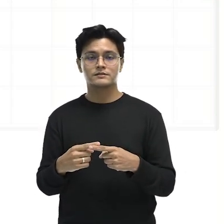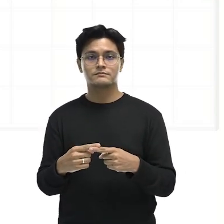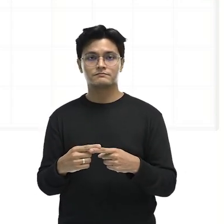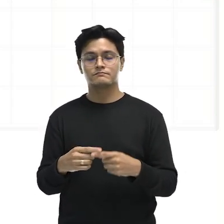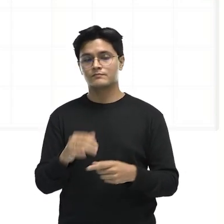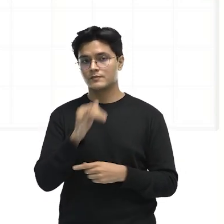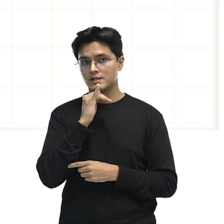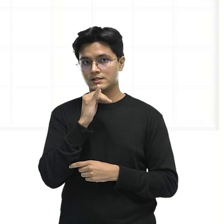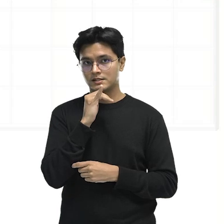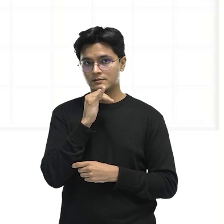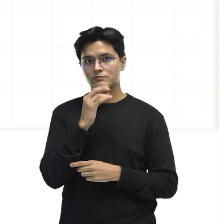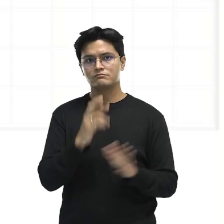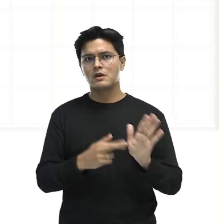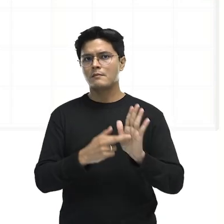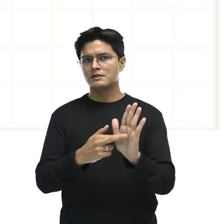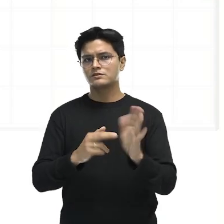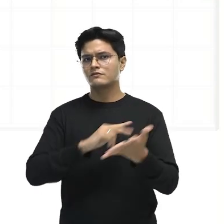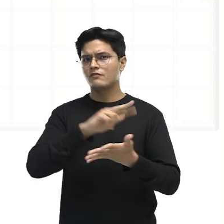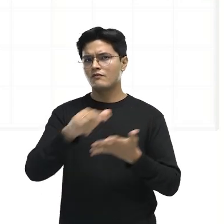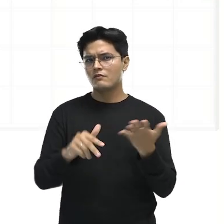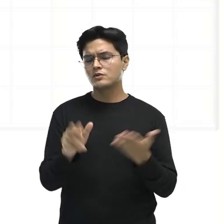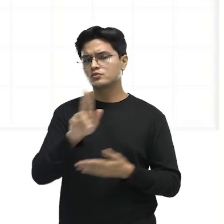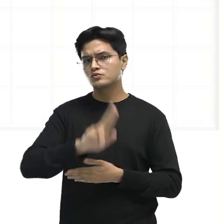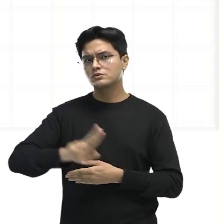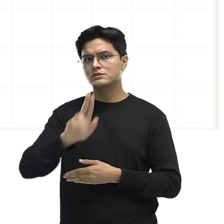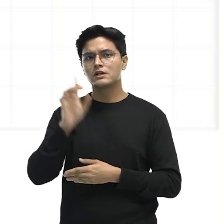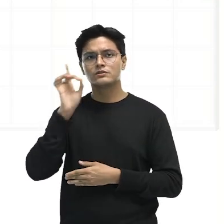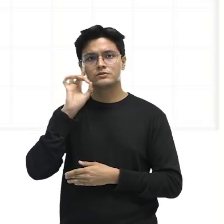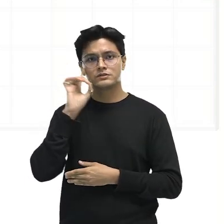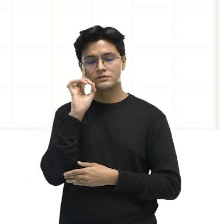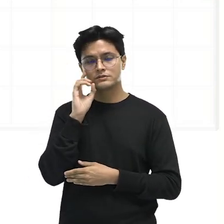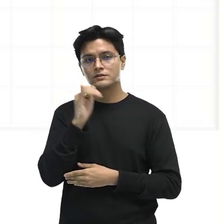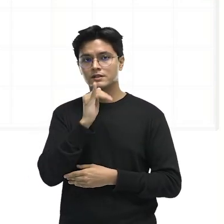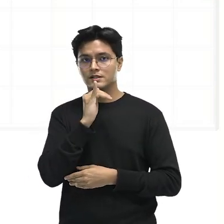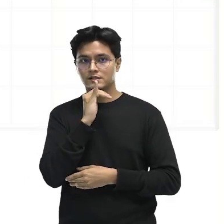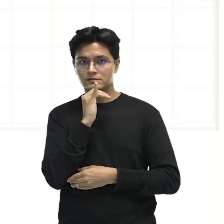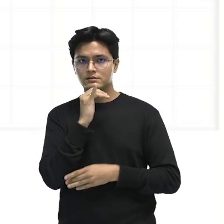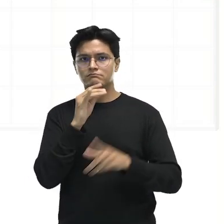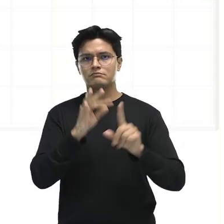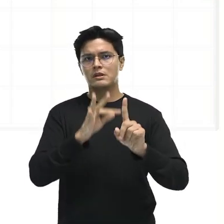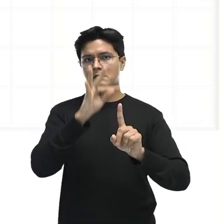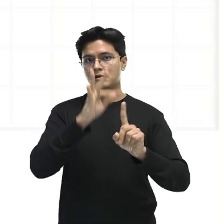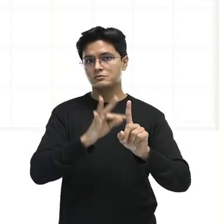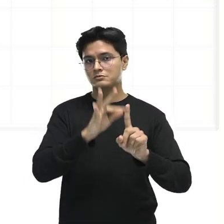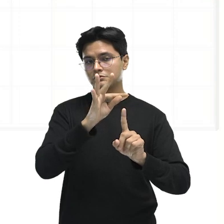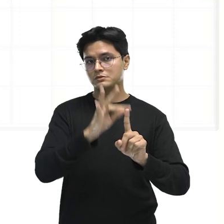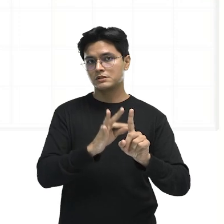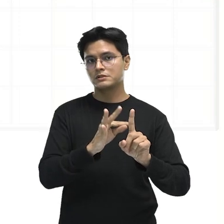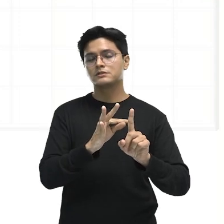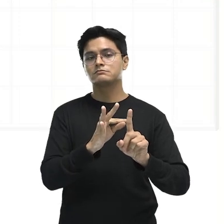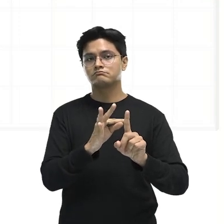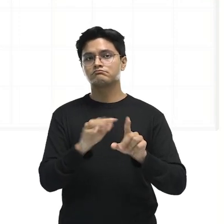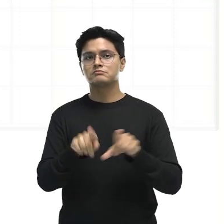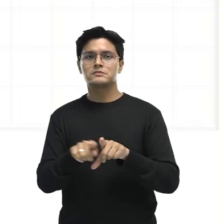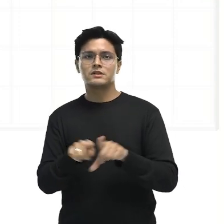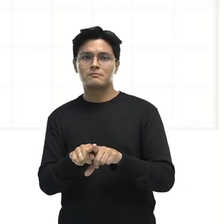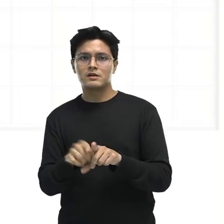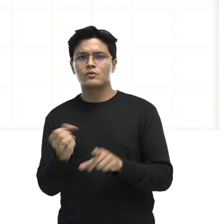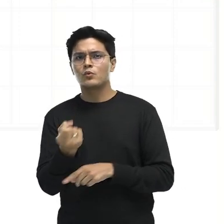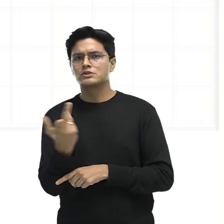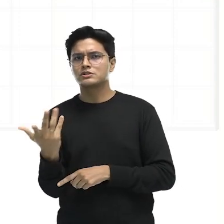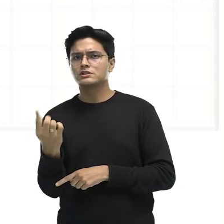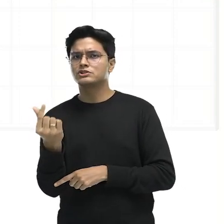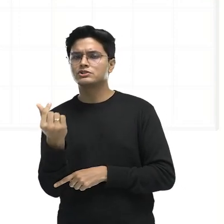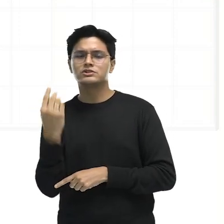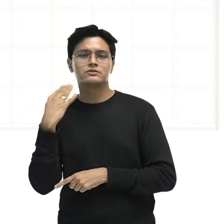das representações que a gente utiliza no dia a dia, por exemplo, a temperatura, o saldo